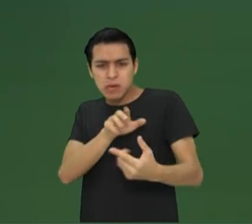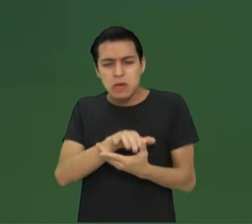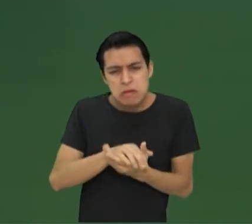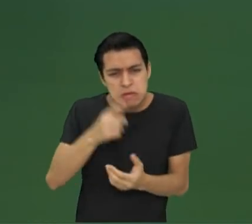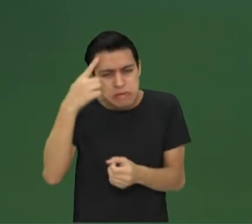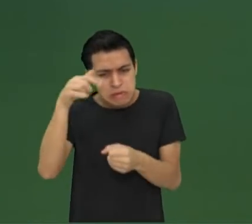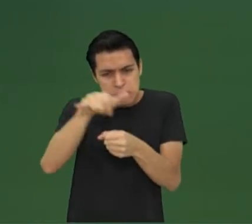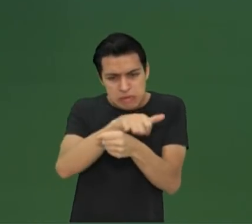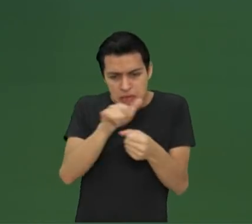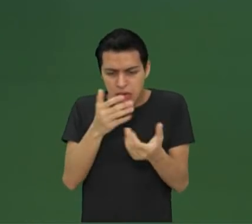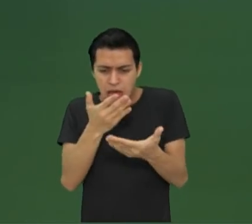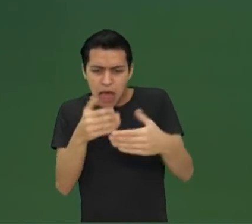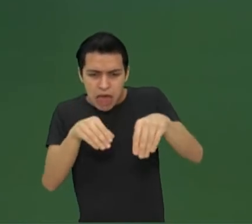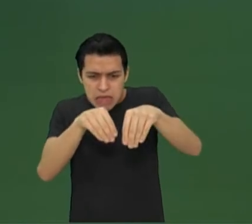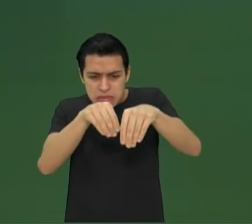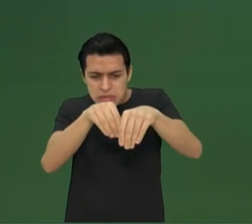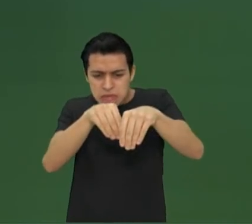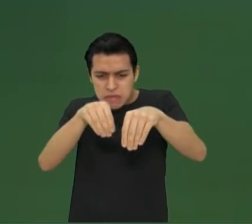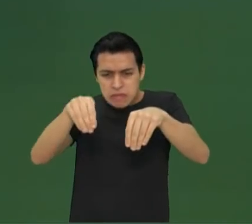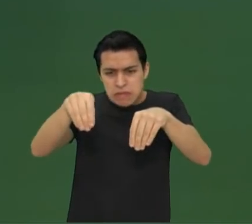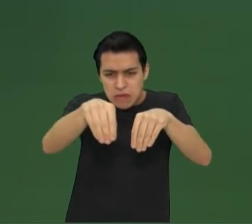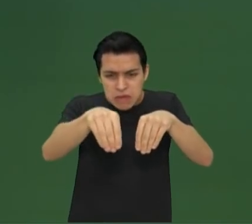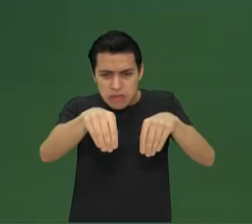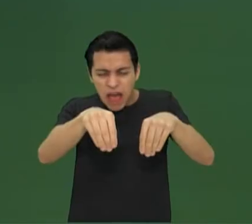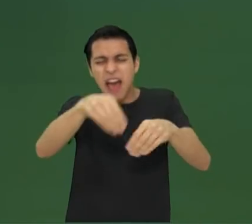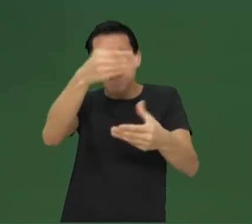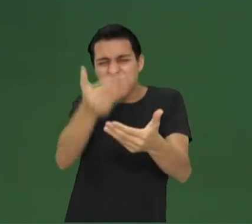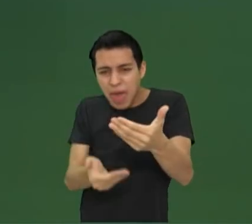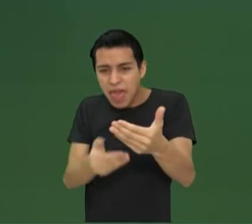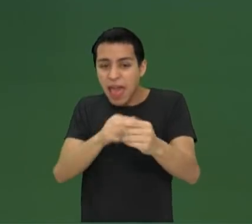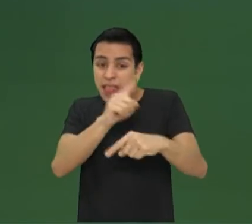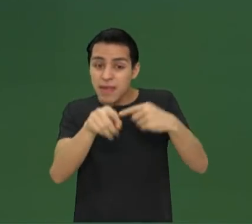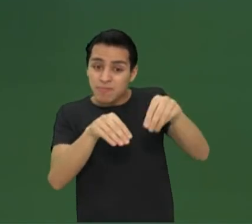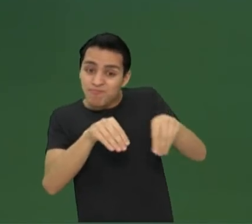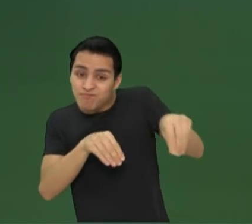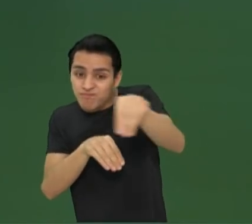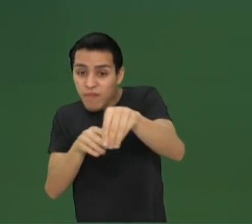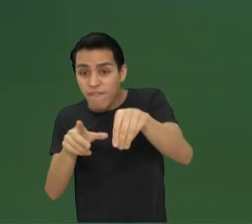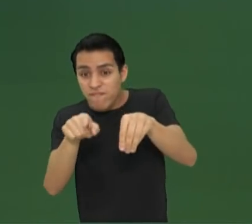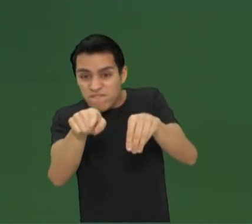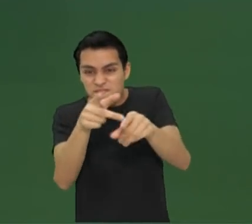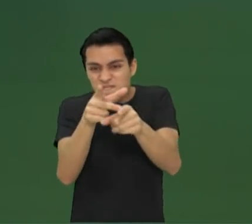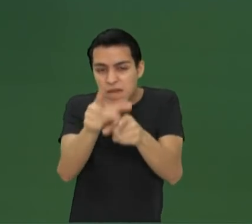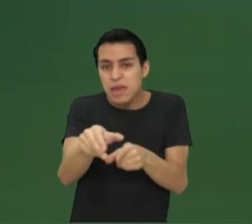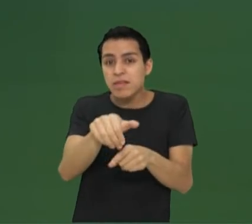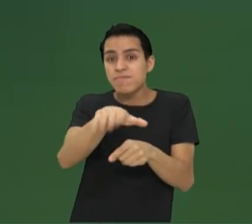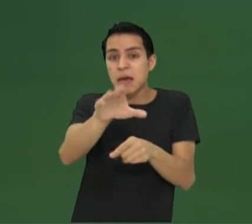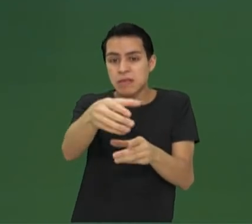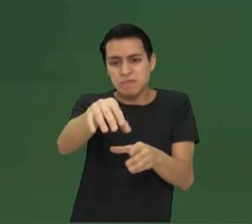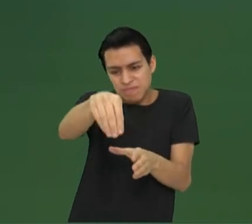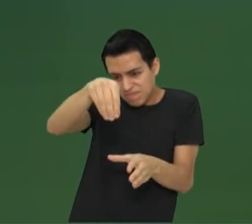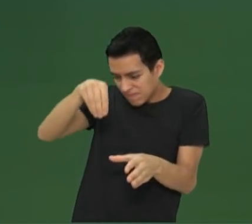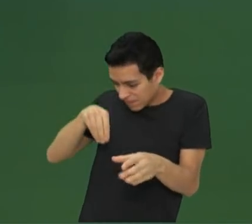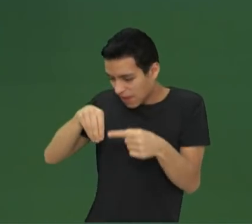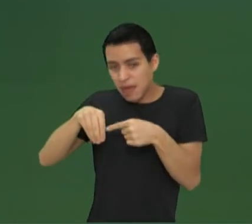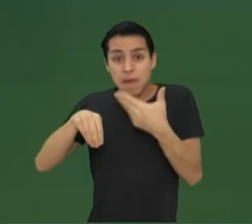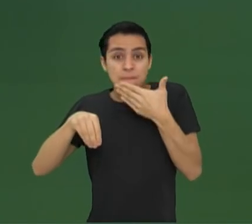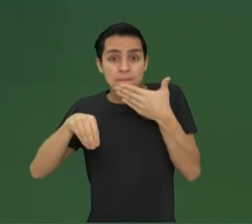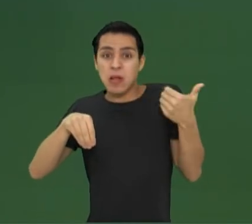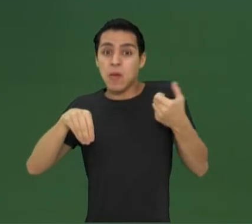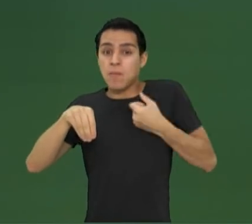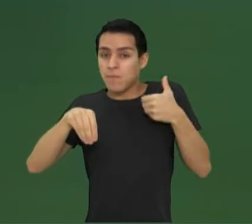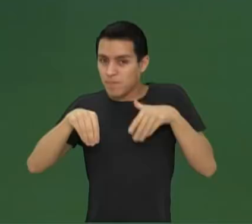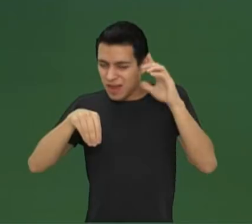você perde uma peça menor, de valor menor, para ganhar uma maior. Então, o valor relativo das peças é importante nessa